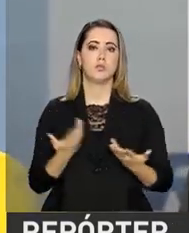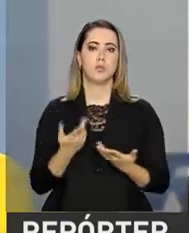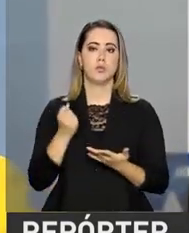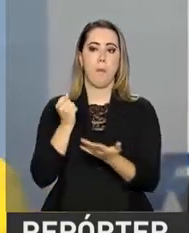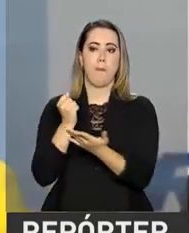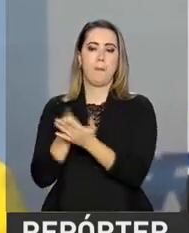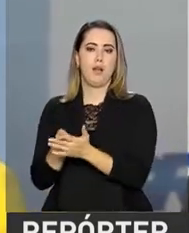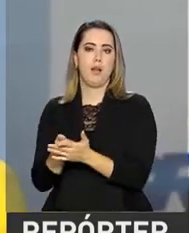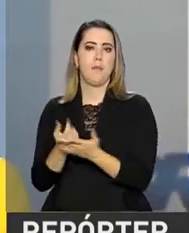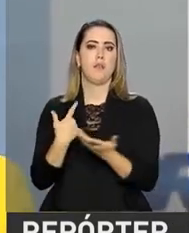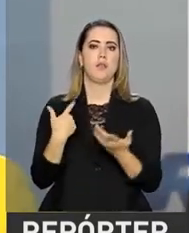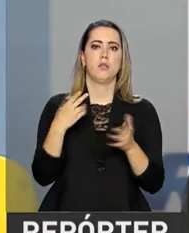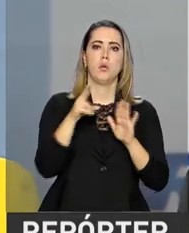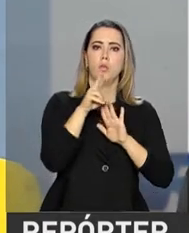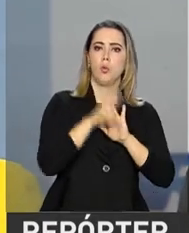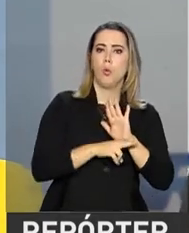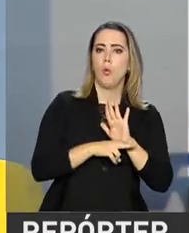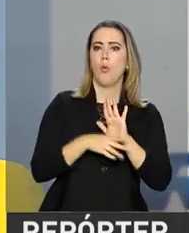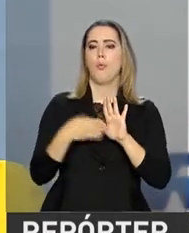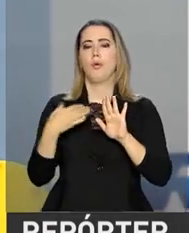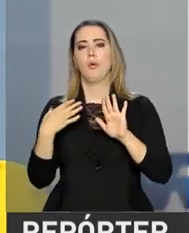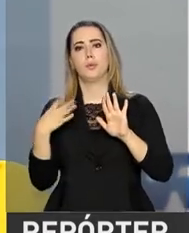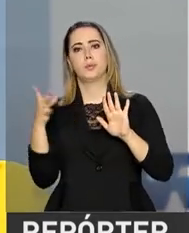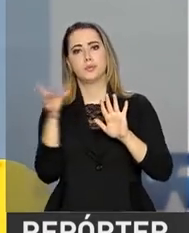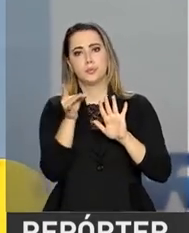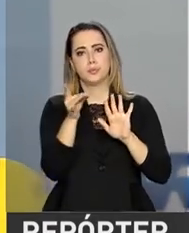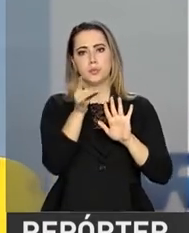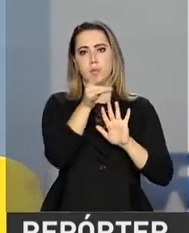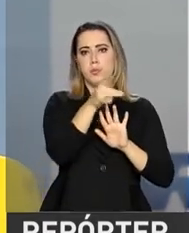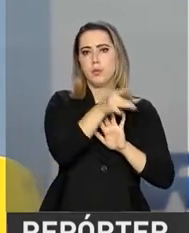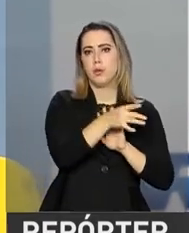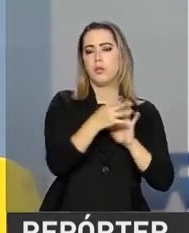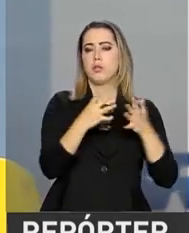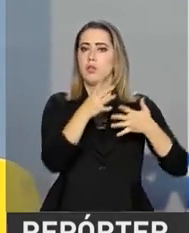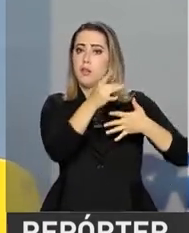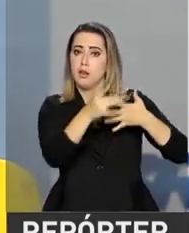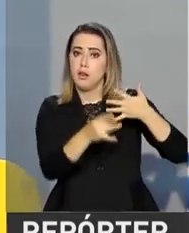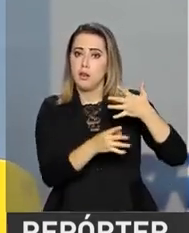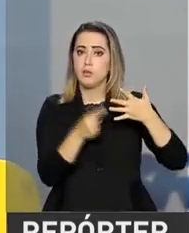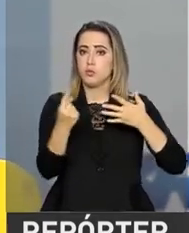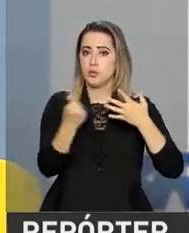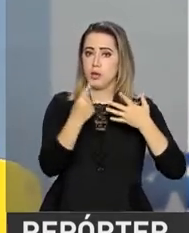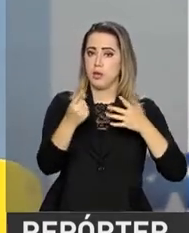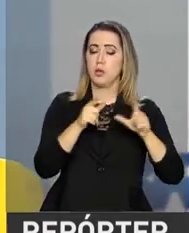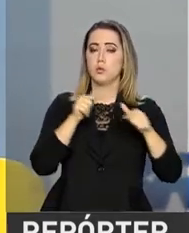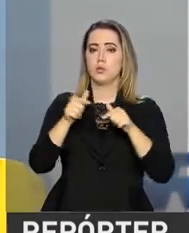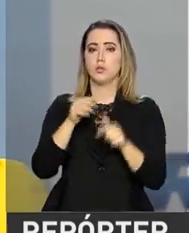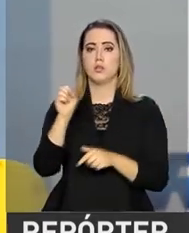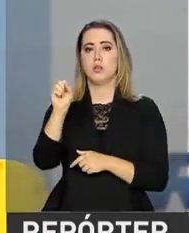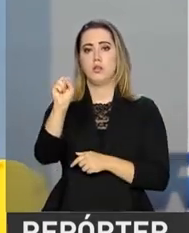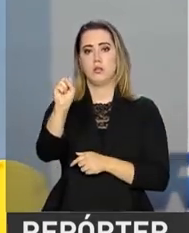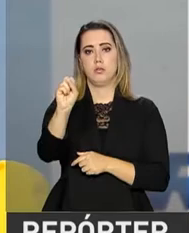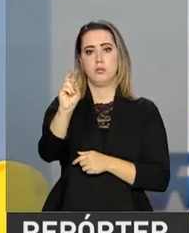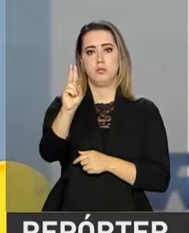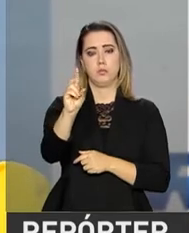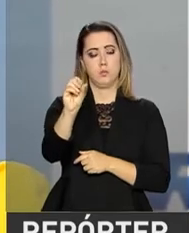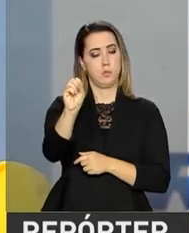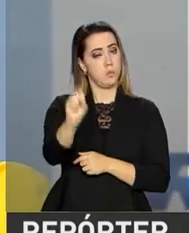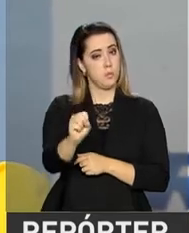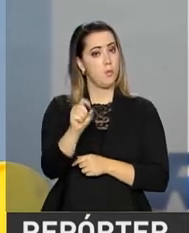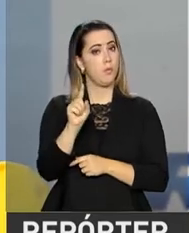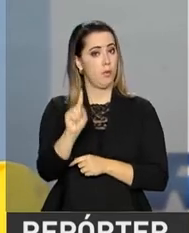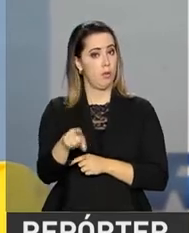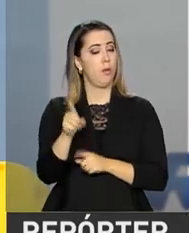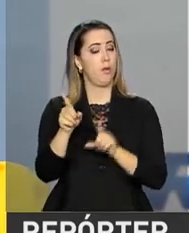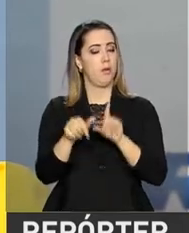como é feita a norma como é feita a diretriz de cada uma das razões do sucesso é isso um exercício de cidadania e primeiro lugar e